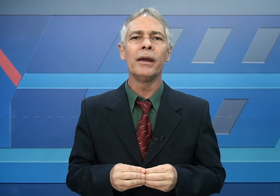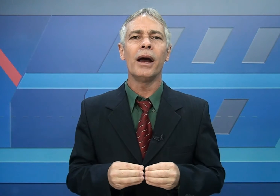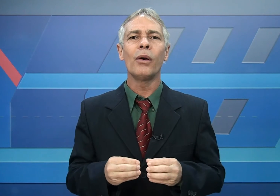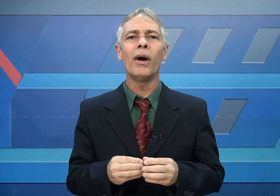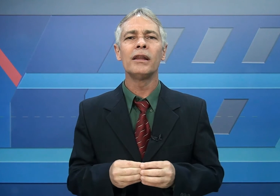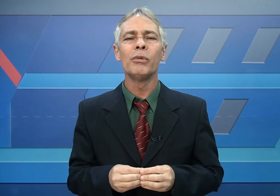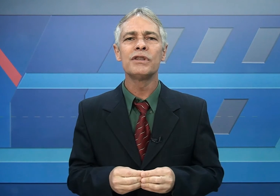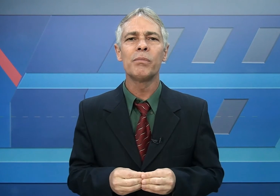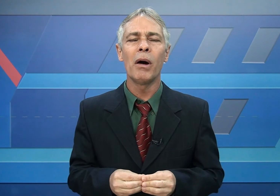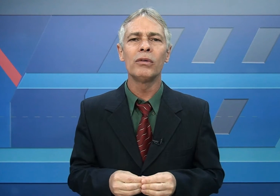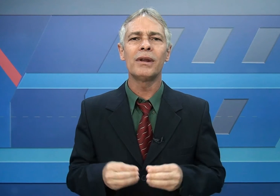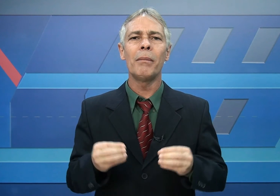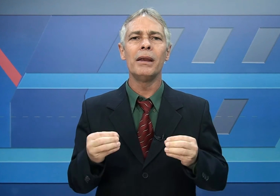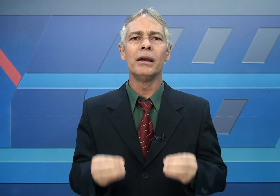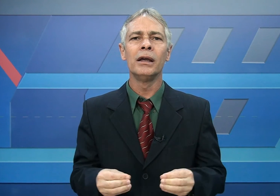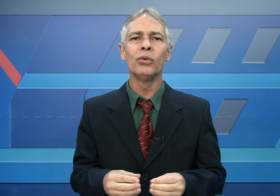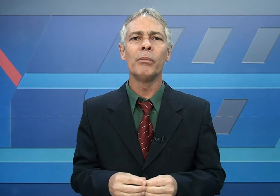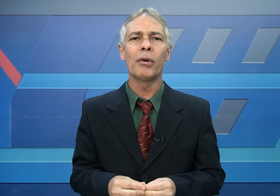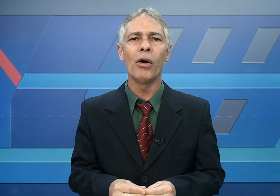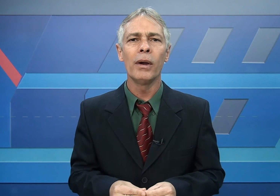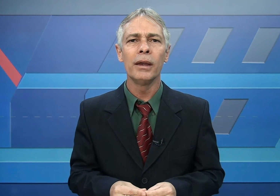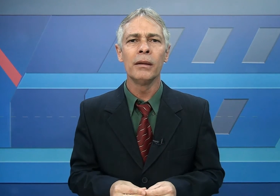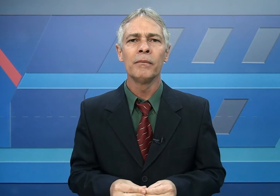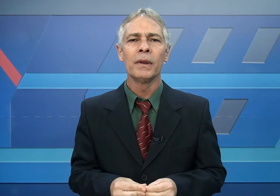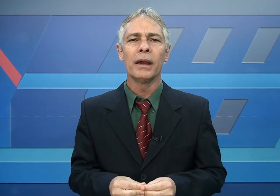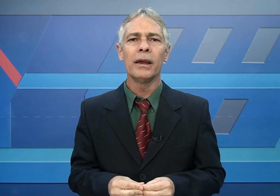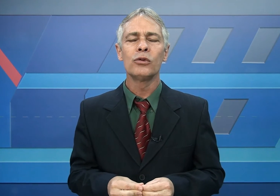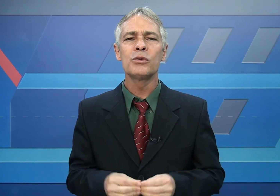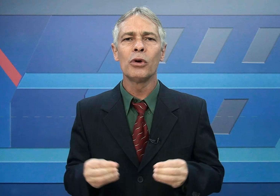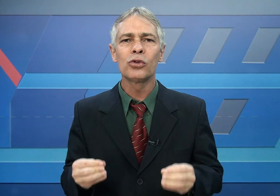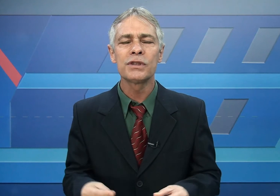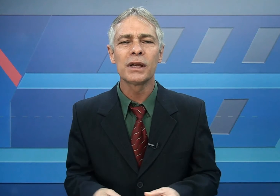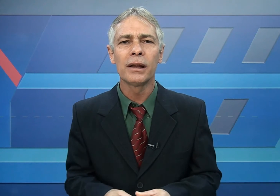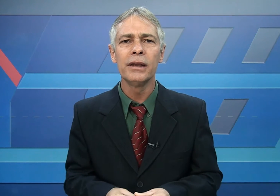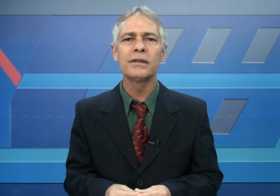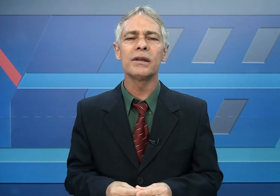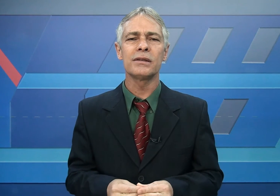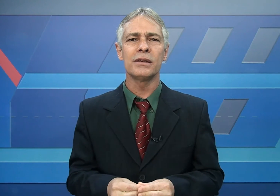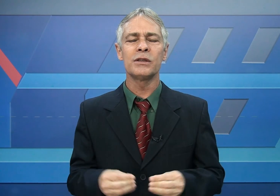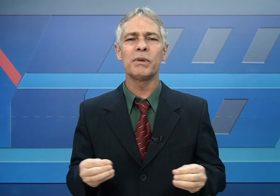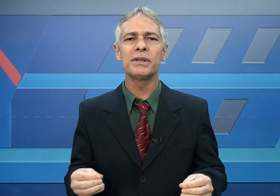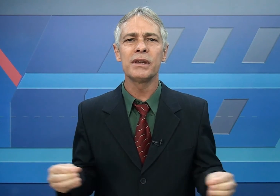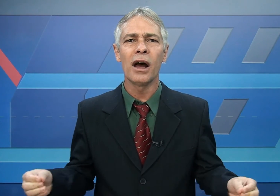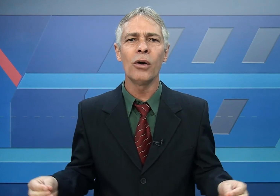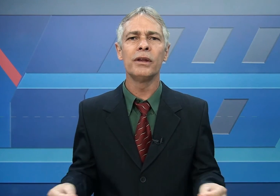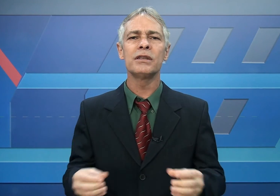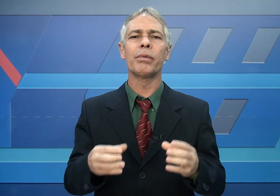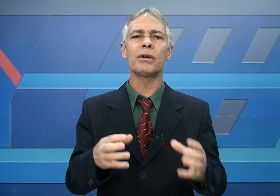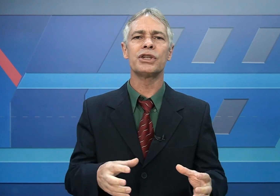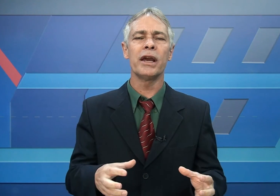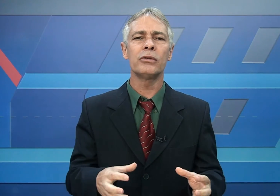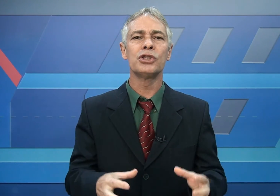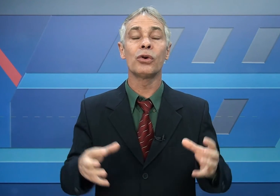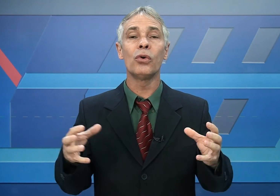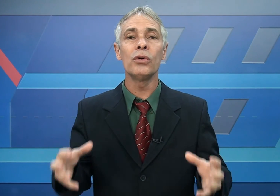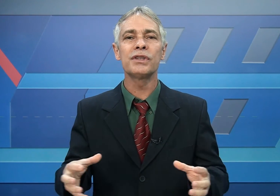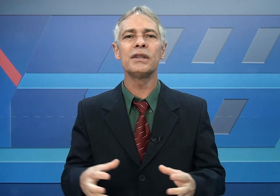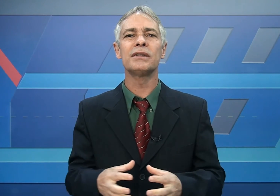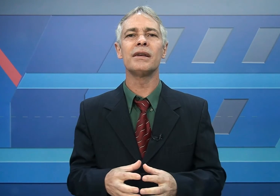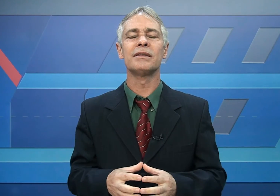importante, né? A Guarda Municipal trabalhando em prol aí dos motociclistas, em especial nesse projeto